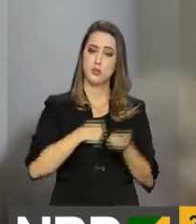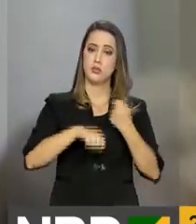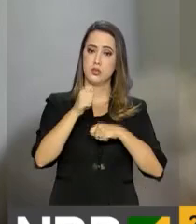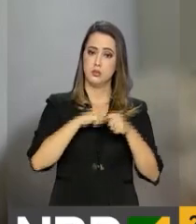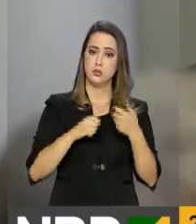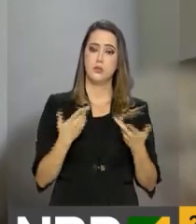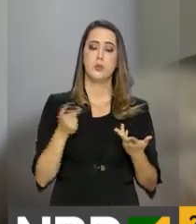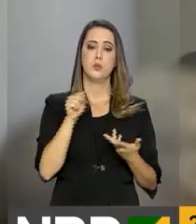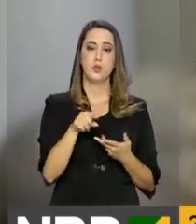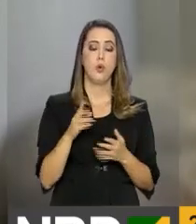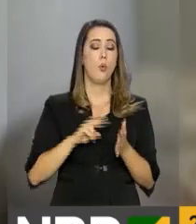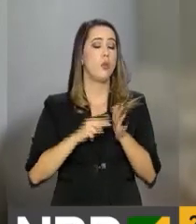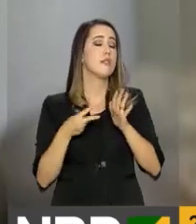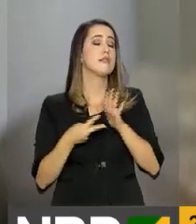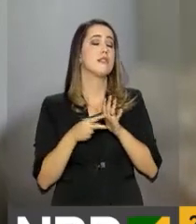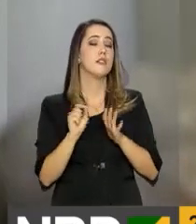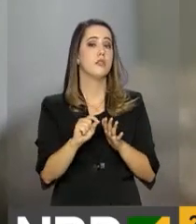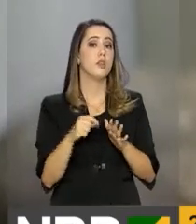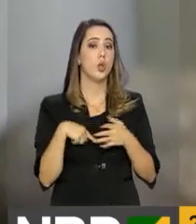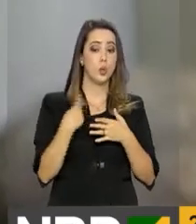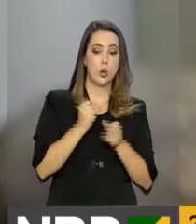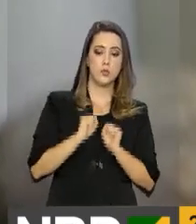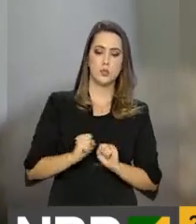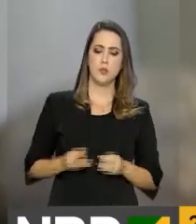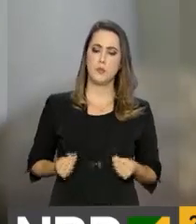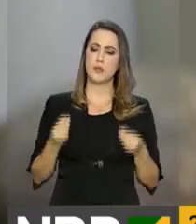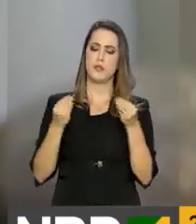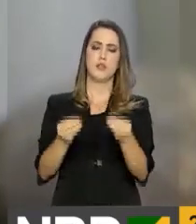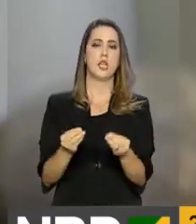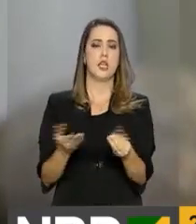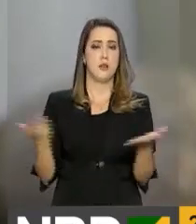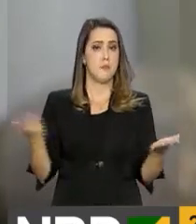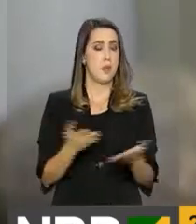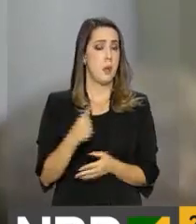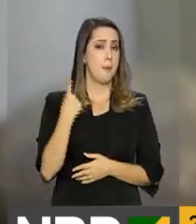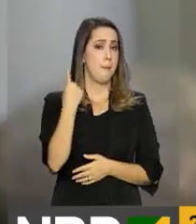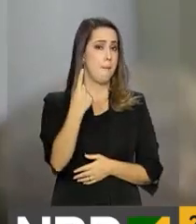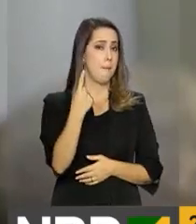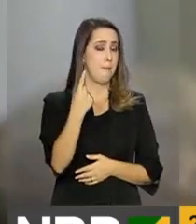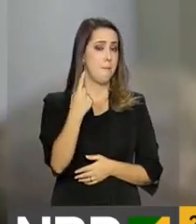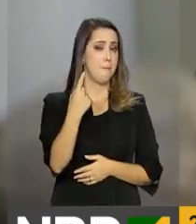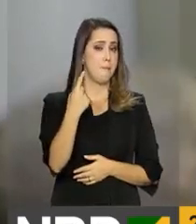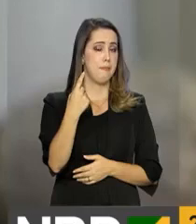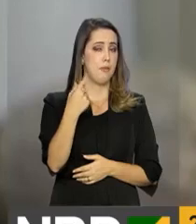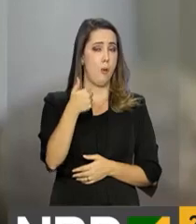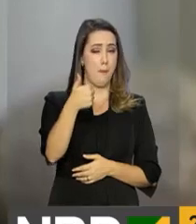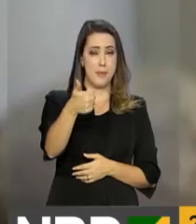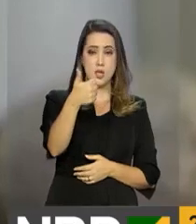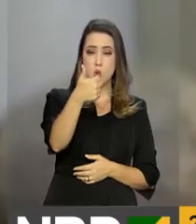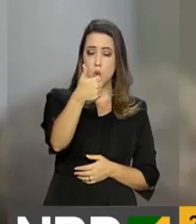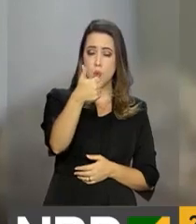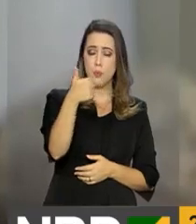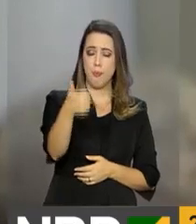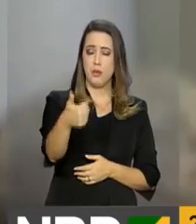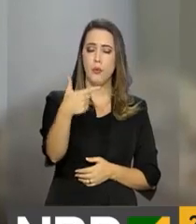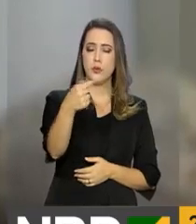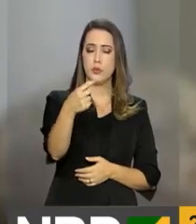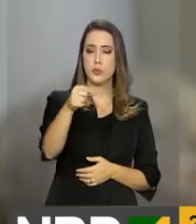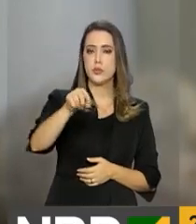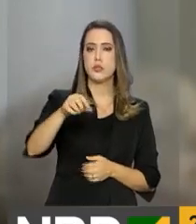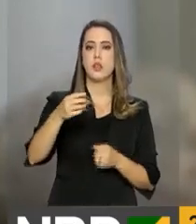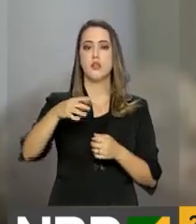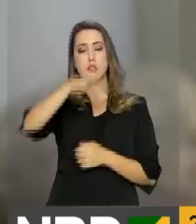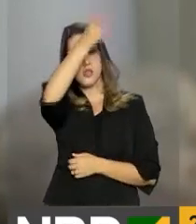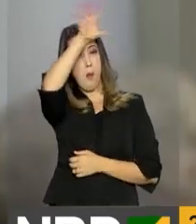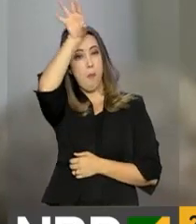nesses dois anos, o que permitiu que nós entregássemos cerca de 1.200, 1.300 ambulâncias, gabinetes